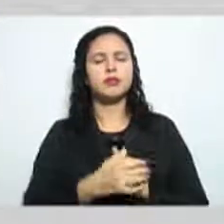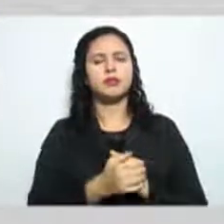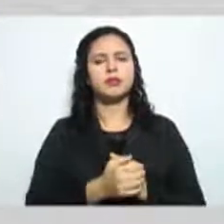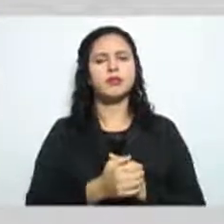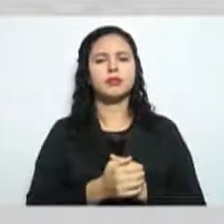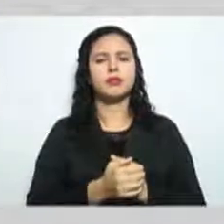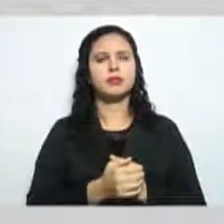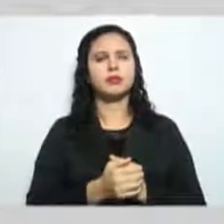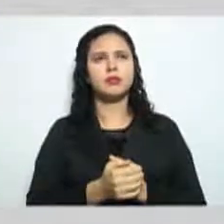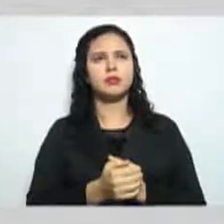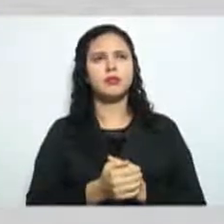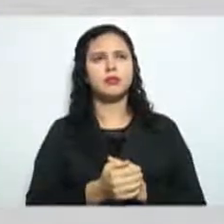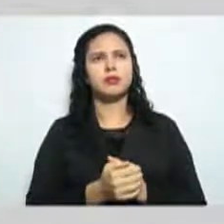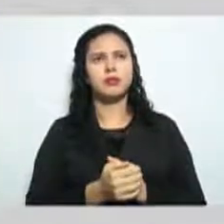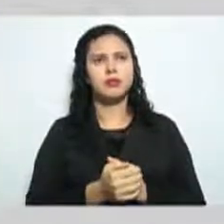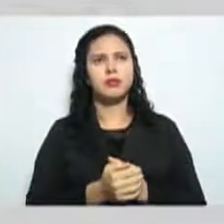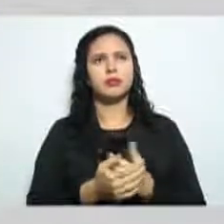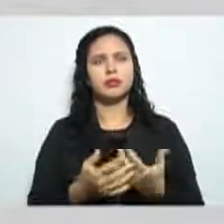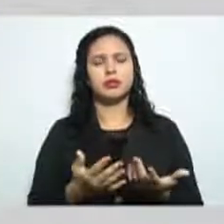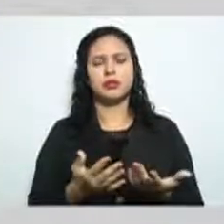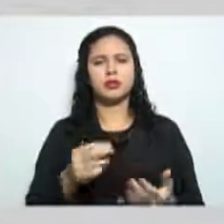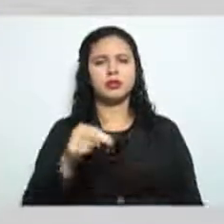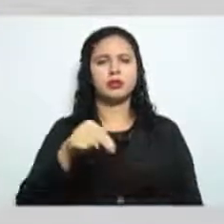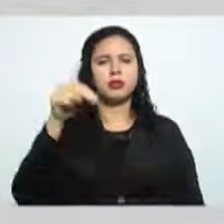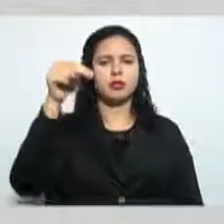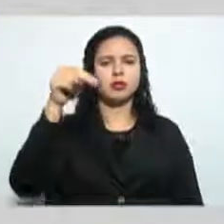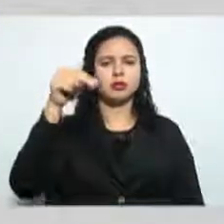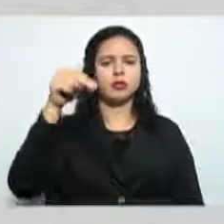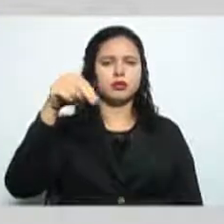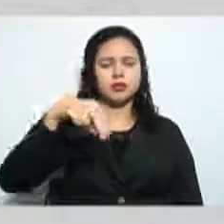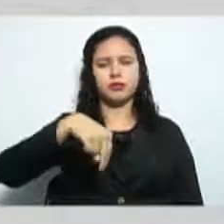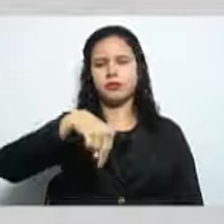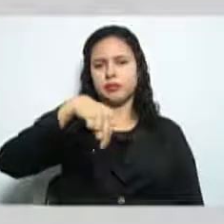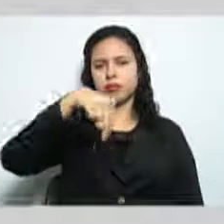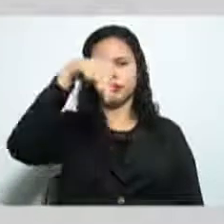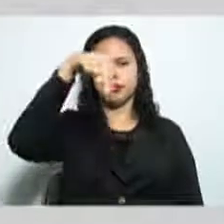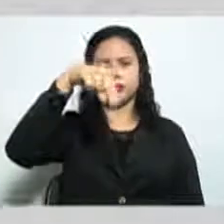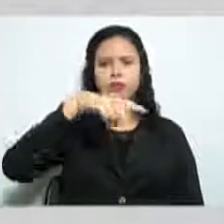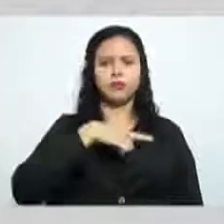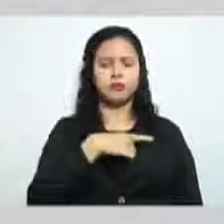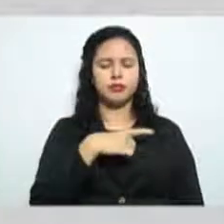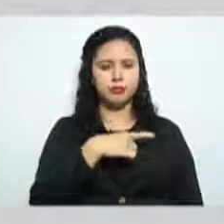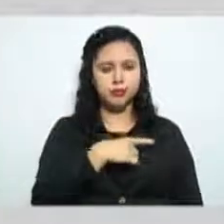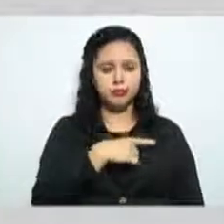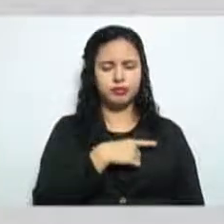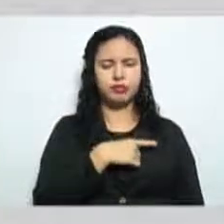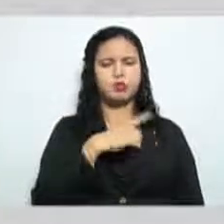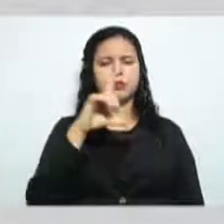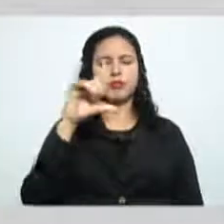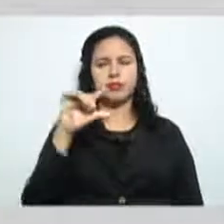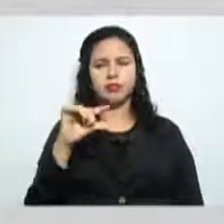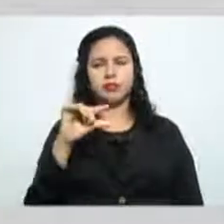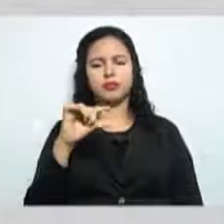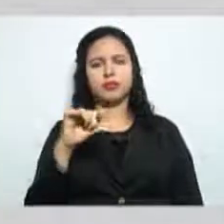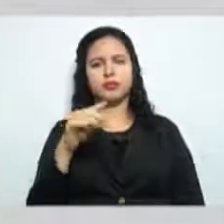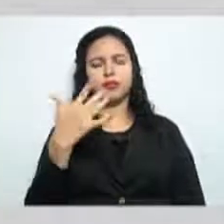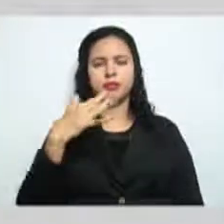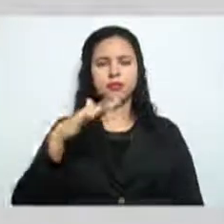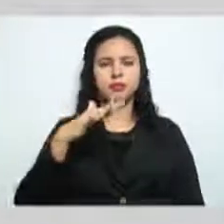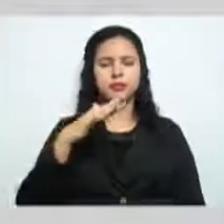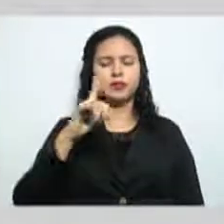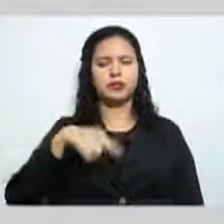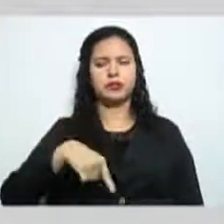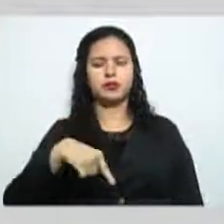baixo daqui para baixo. Na região norte e nordeste apenas aqui a gente vai ter resultados baixos. Resultado médio mais na